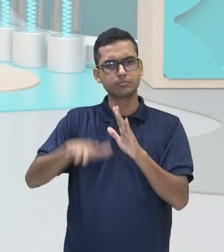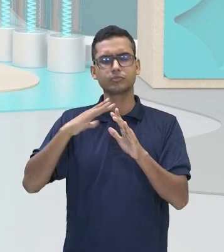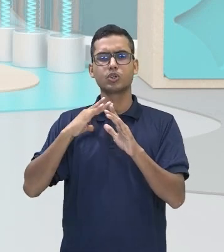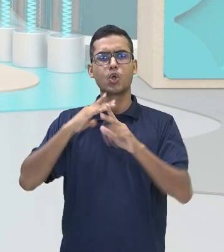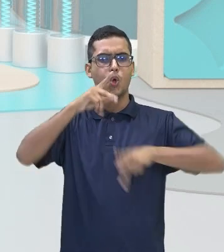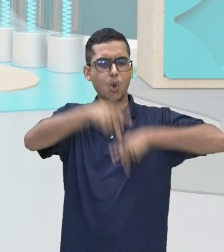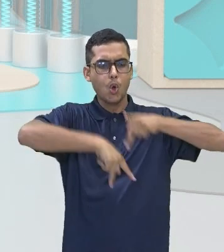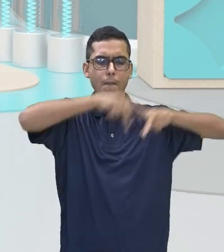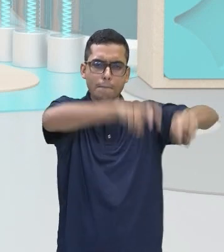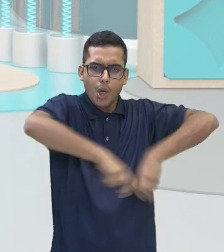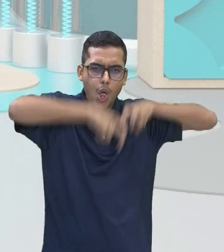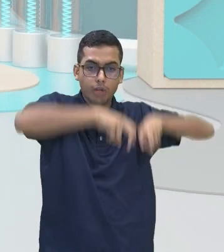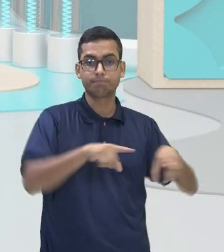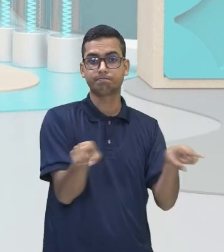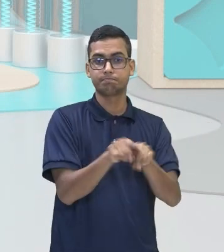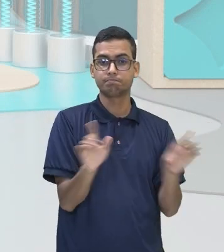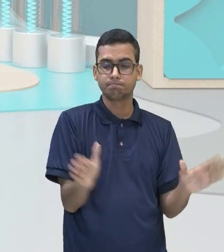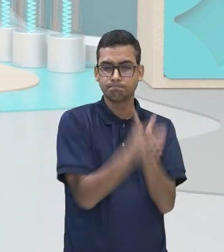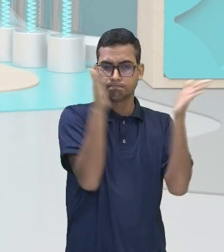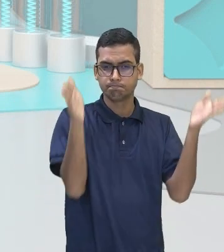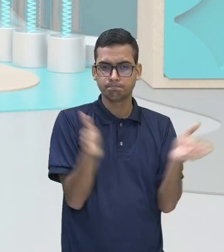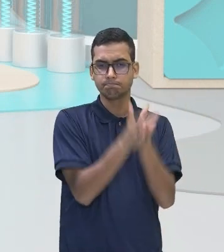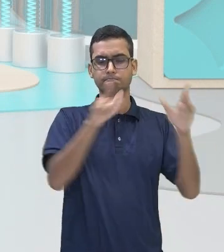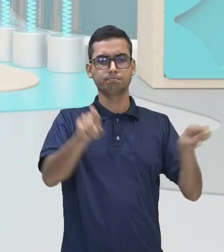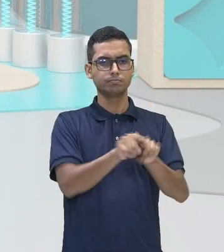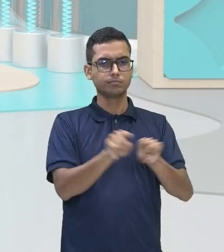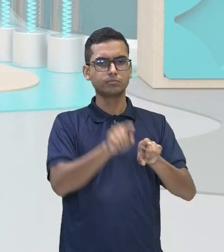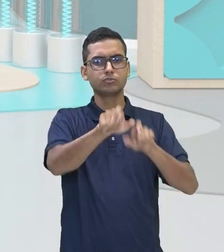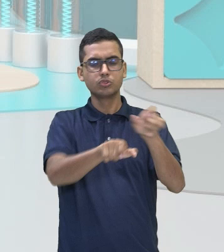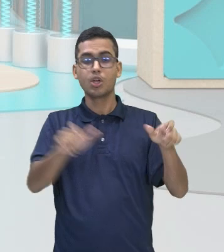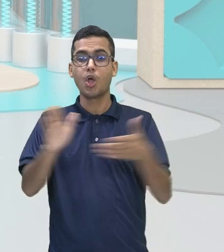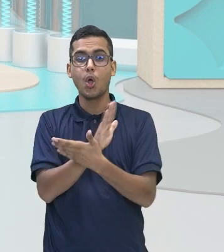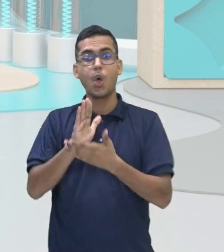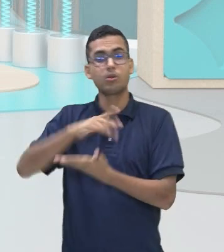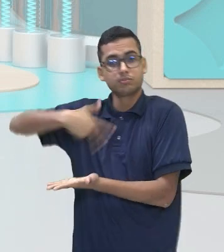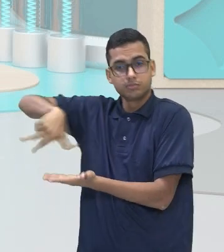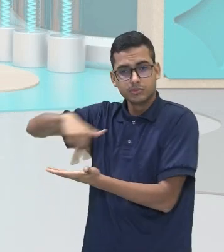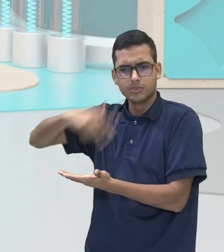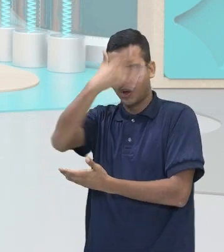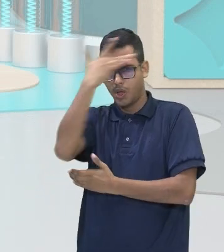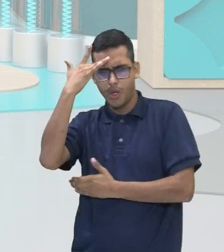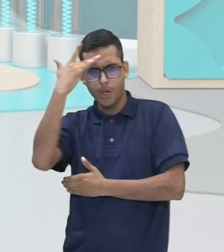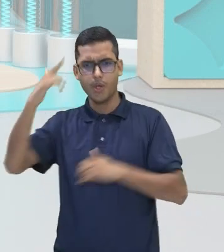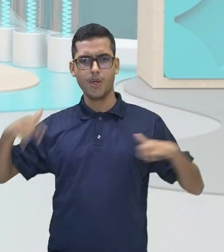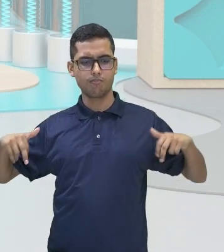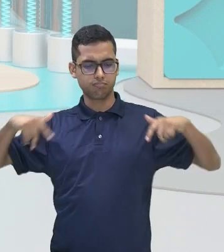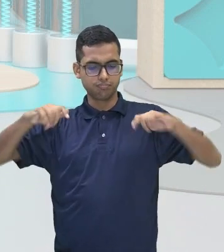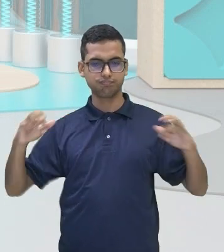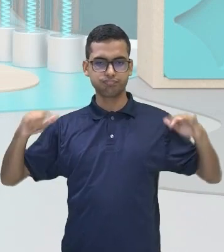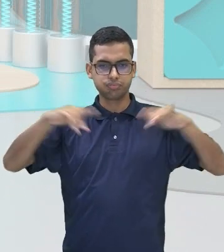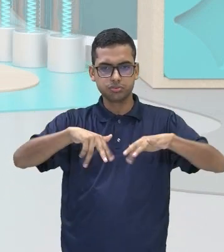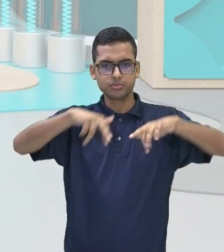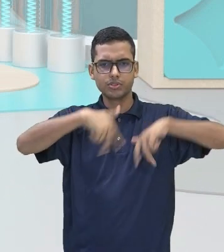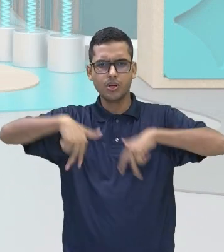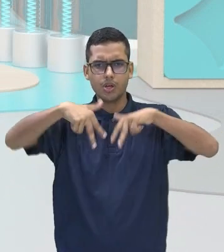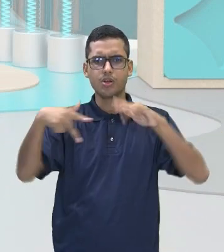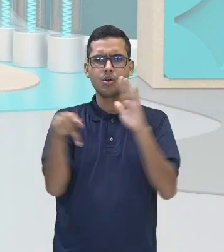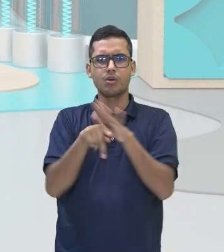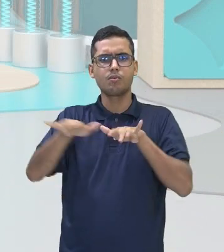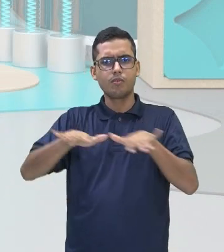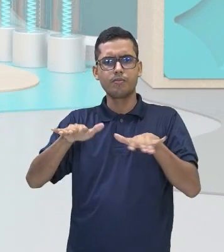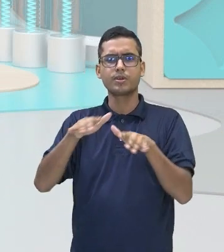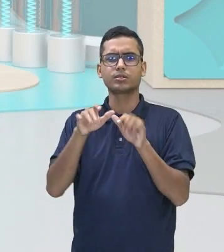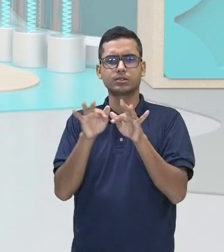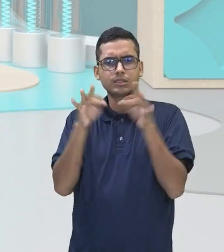repetitivos. Talvez você já tenha assistido nos filmes aquelas danças em que as pessoas ficavam e faziam movimentos simples, e viravam